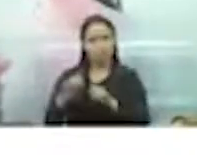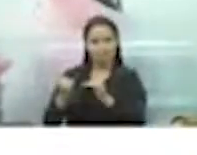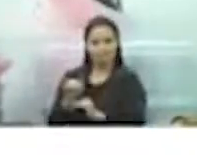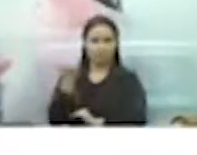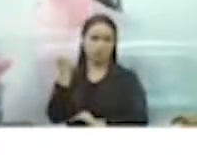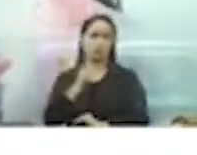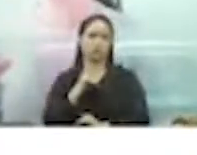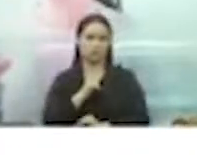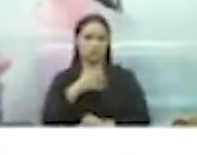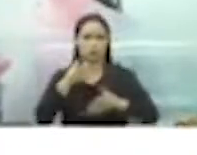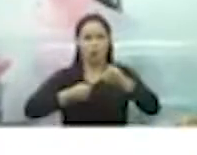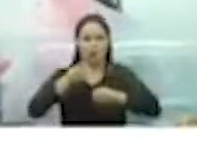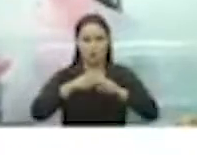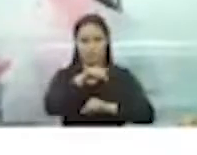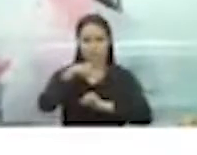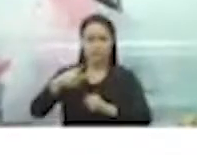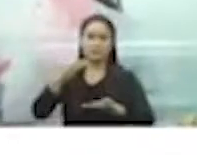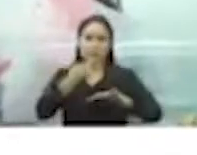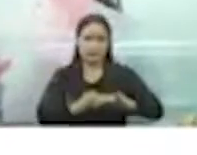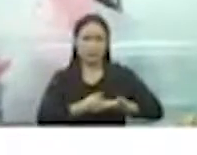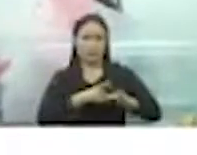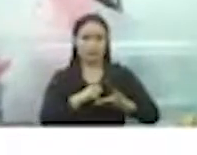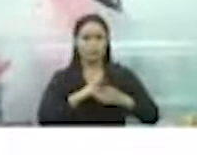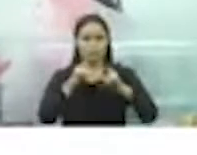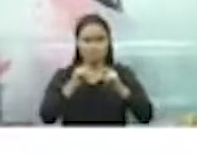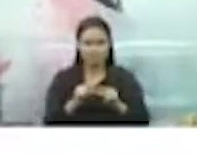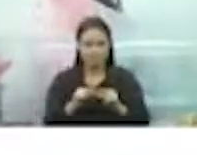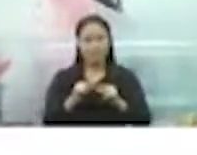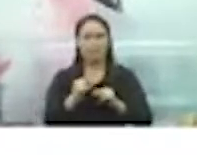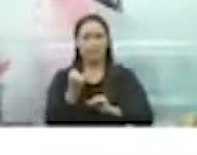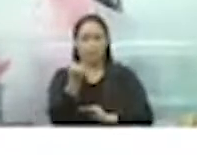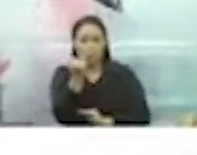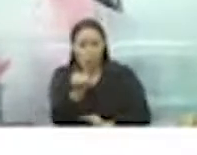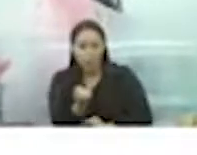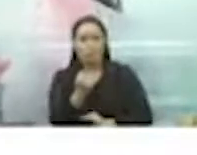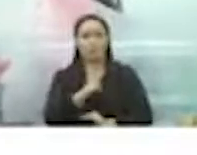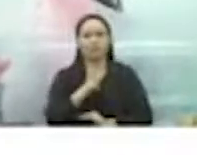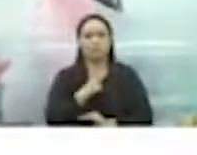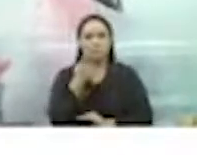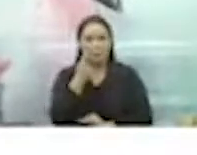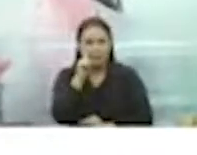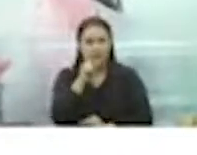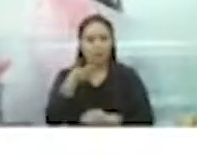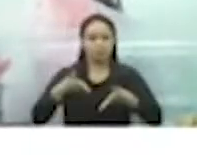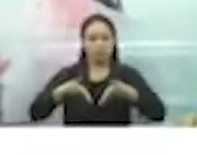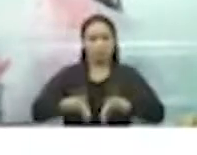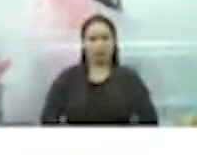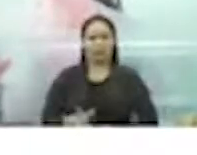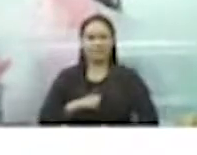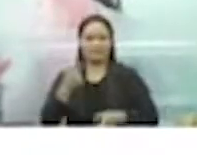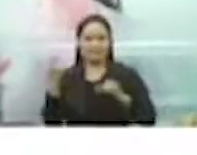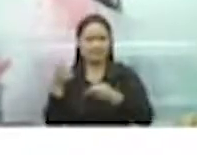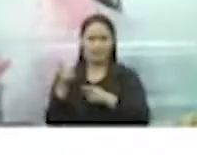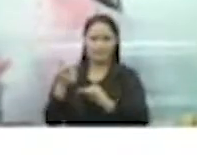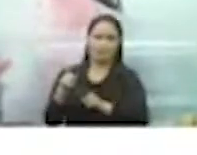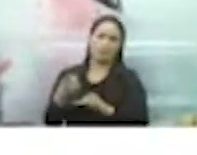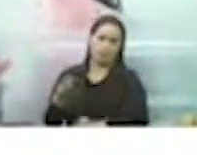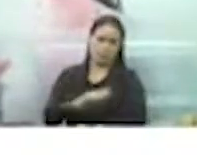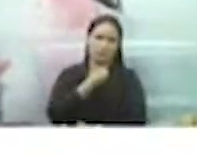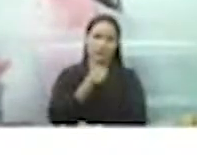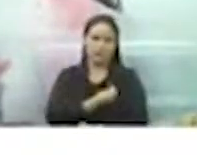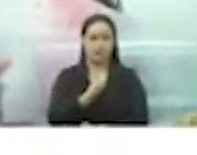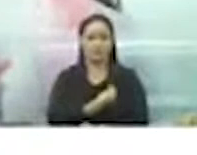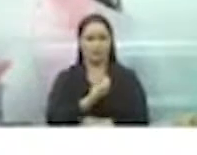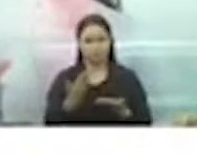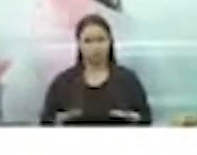crianças que estão internadas, né? Crianças de baixo peso, crianças em risco, né? Que nascem com grandes desafios.